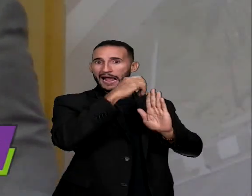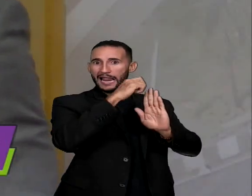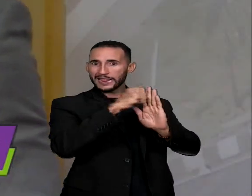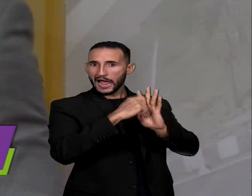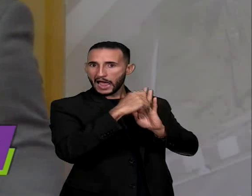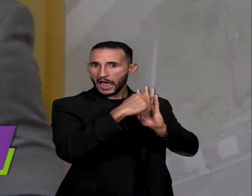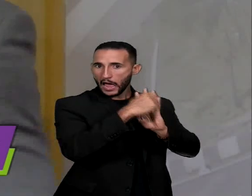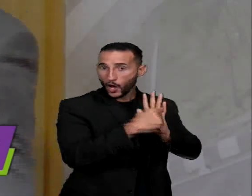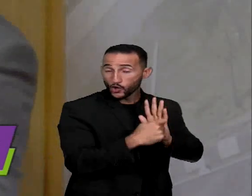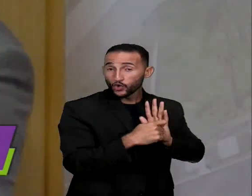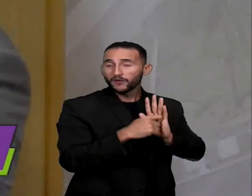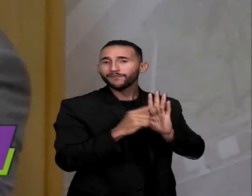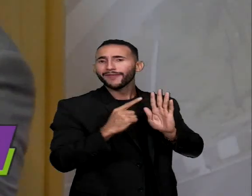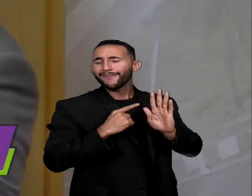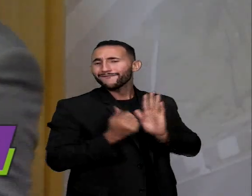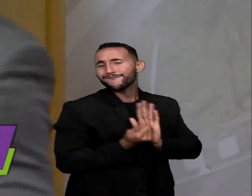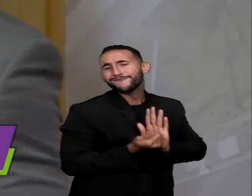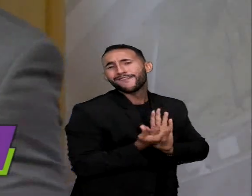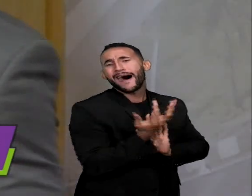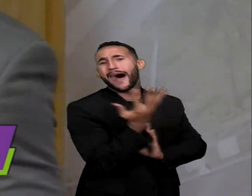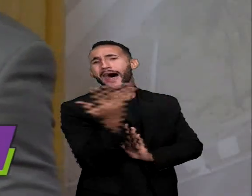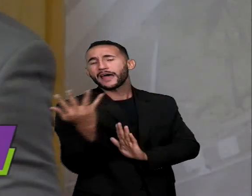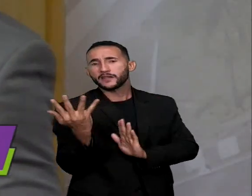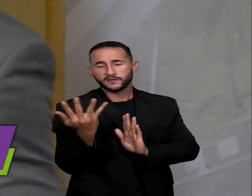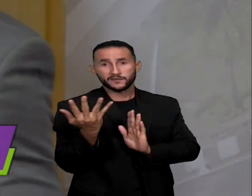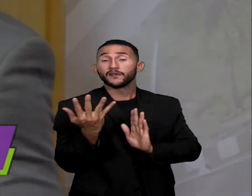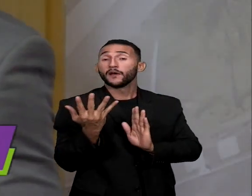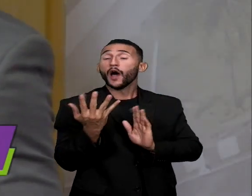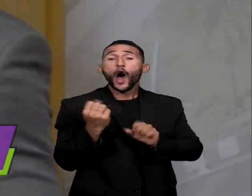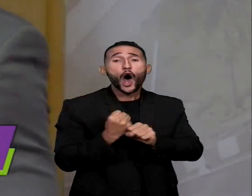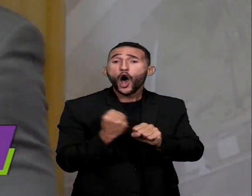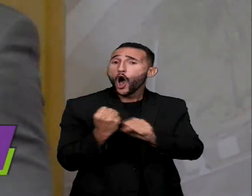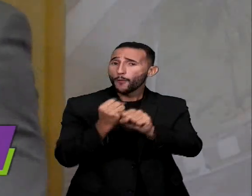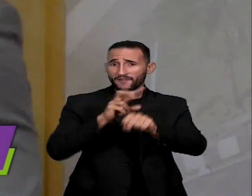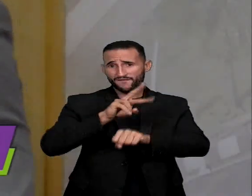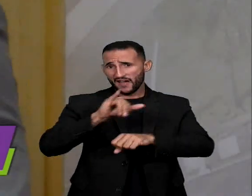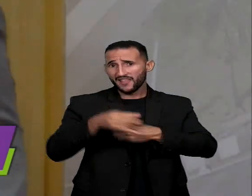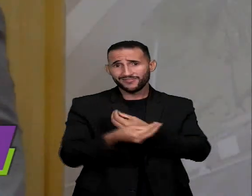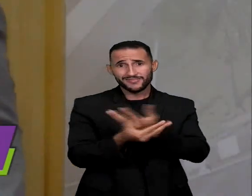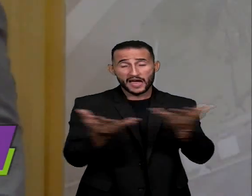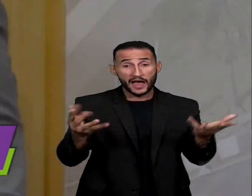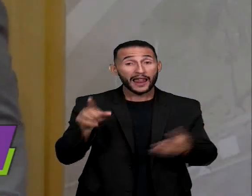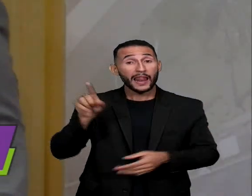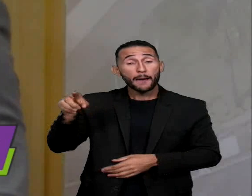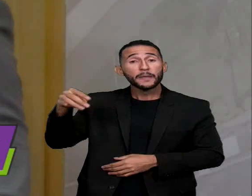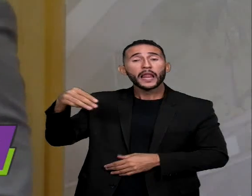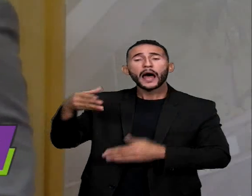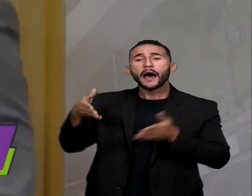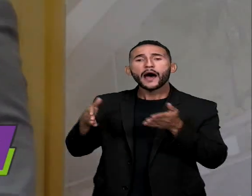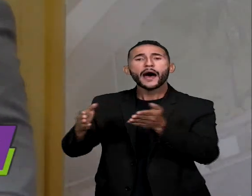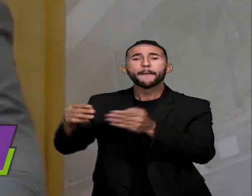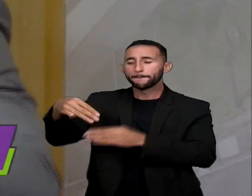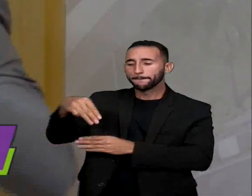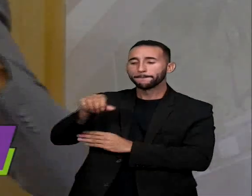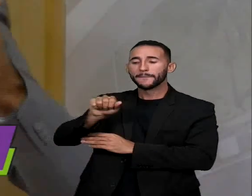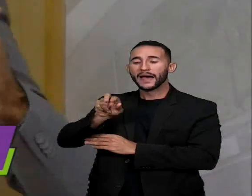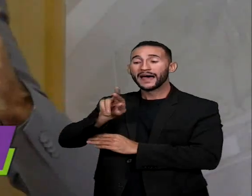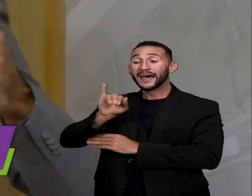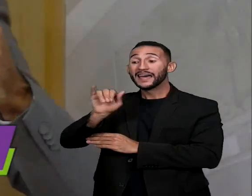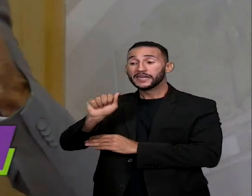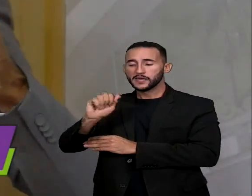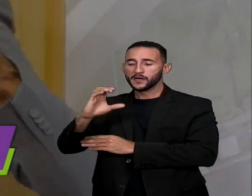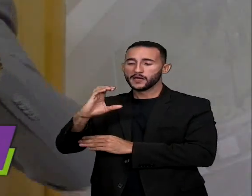cidade uma dessas entregas vai ser a nova entrada da nossa cidade pela Maria Campos que é algo que eu nem era